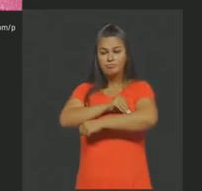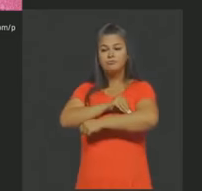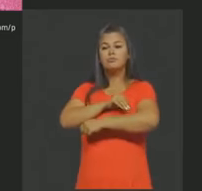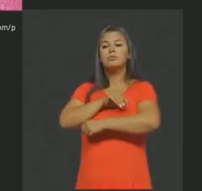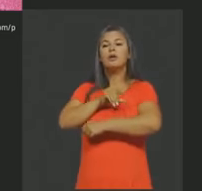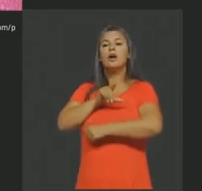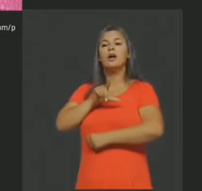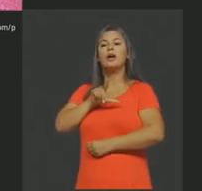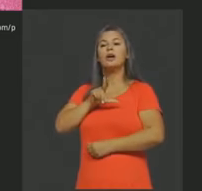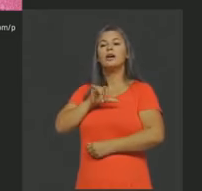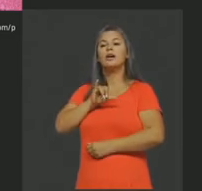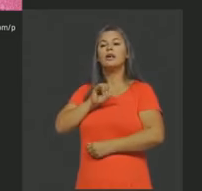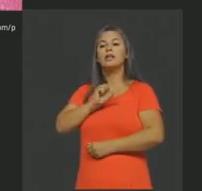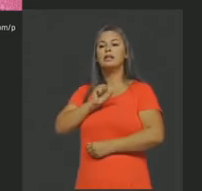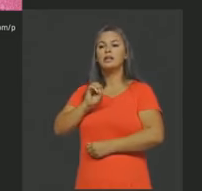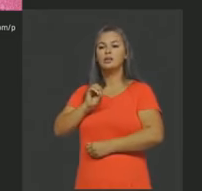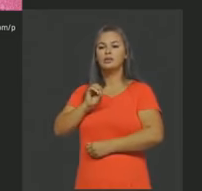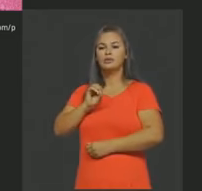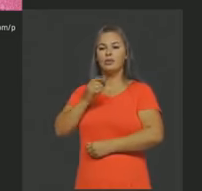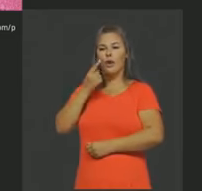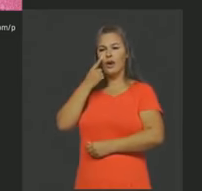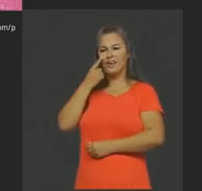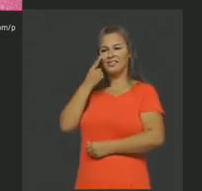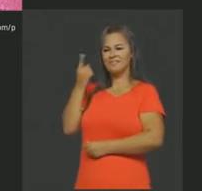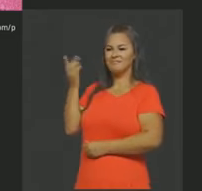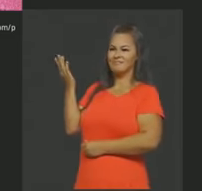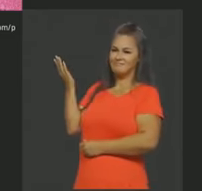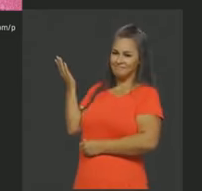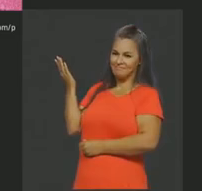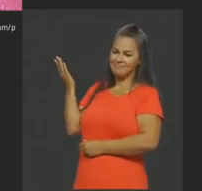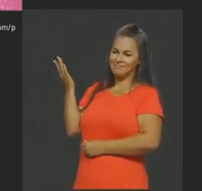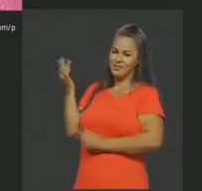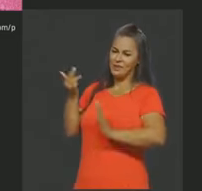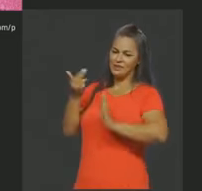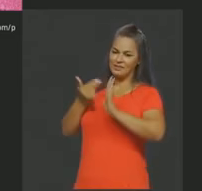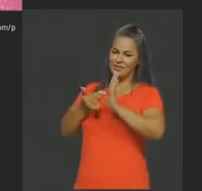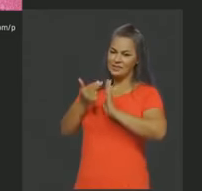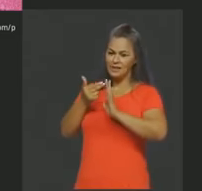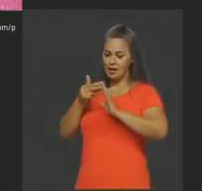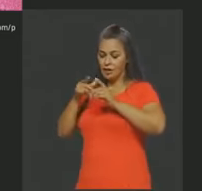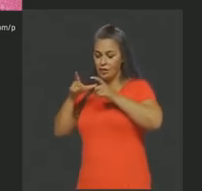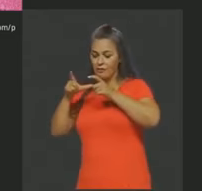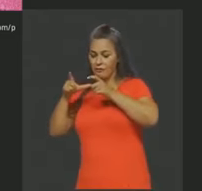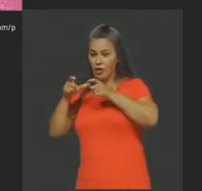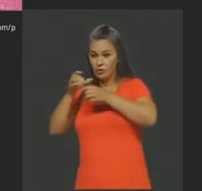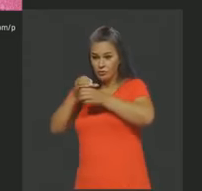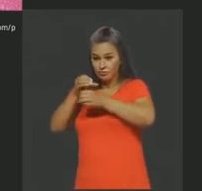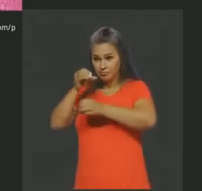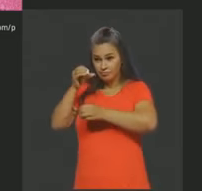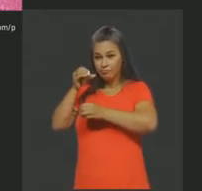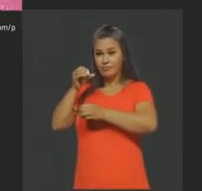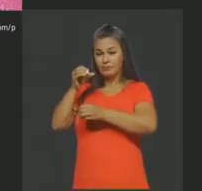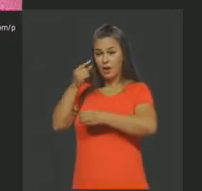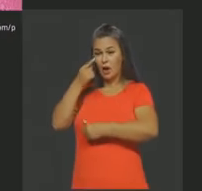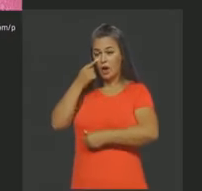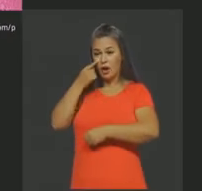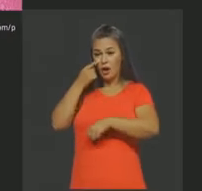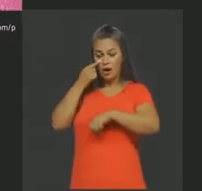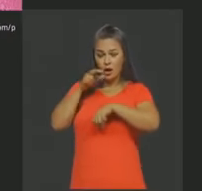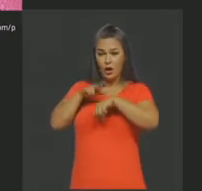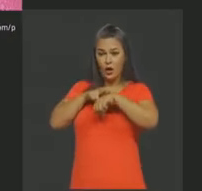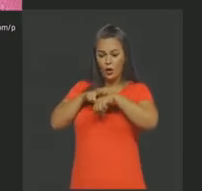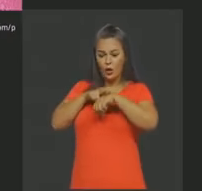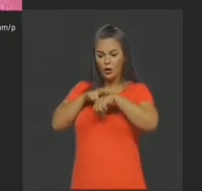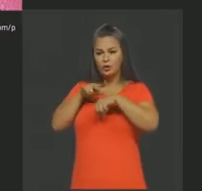ó, um aspecto diferente. Ao microscópio, eu estou vendo aqui as células centrais, né, de roxinho, o núcleo, desculpa,